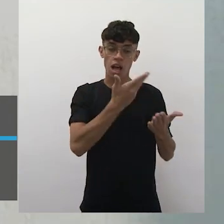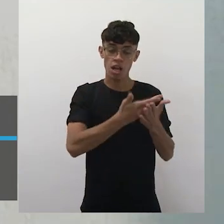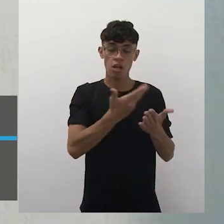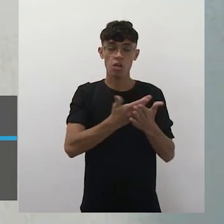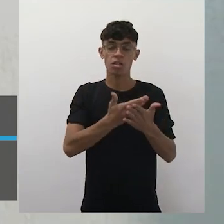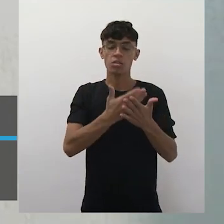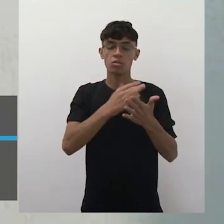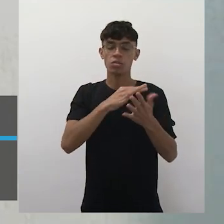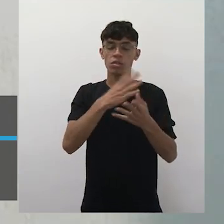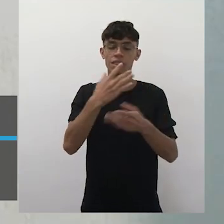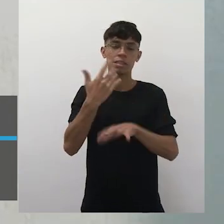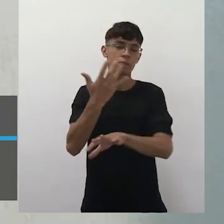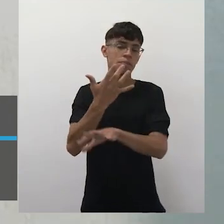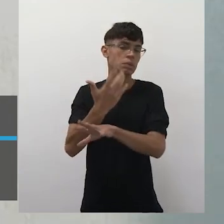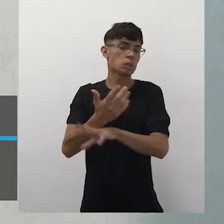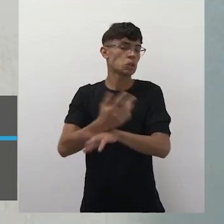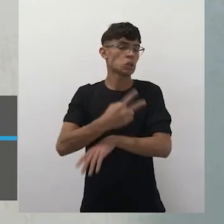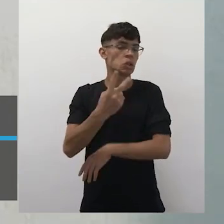Professor